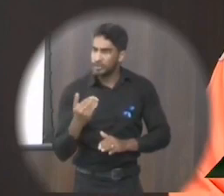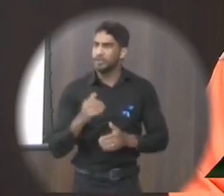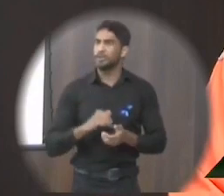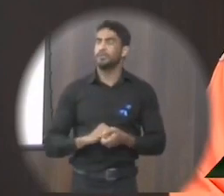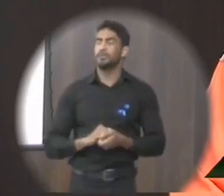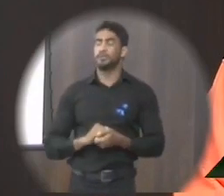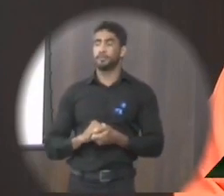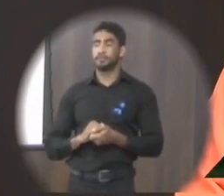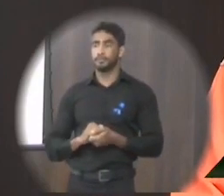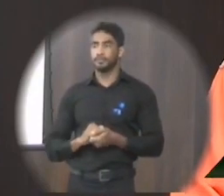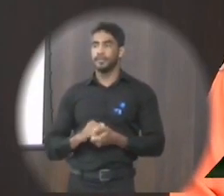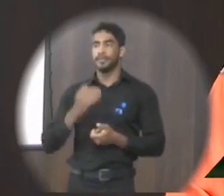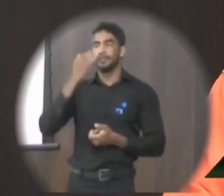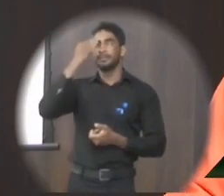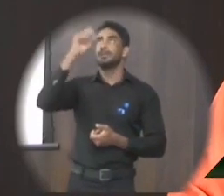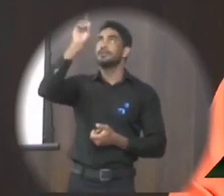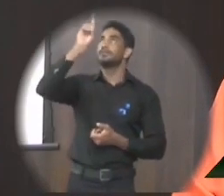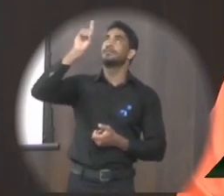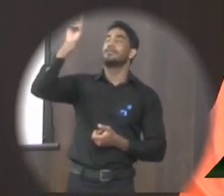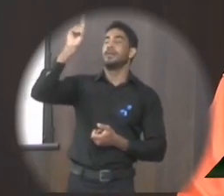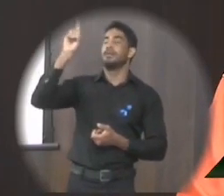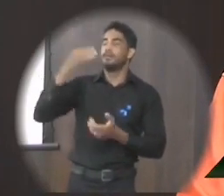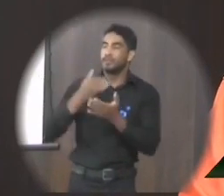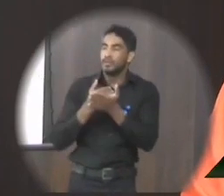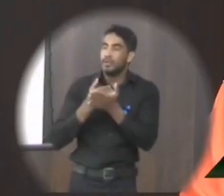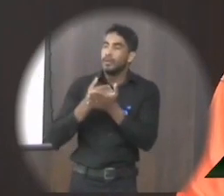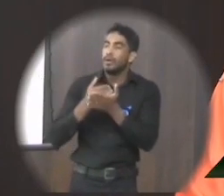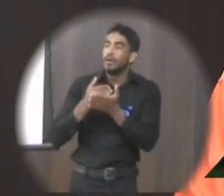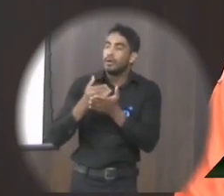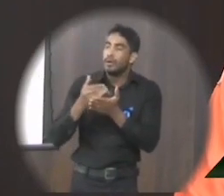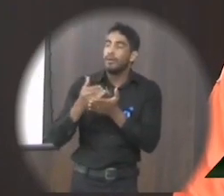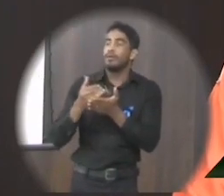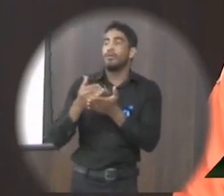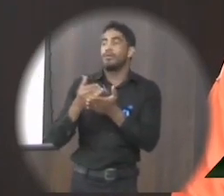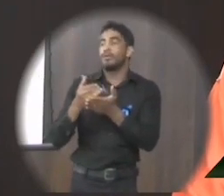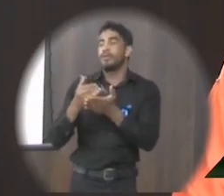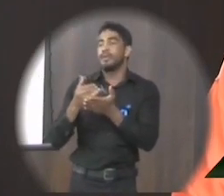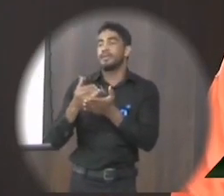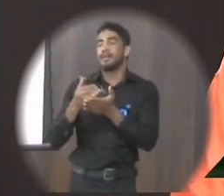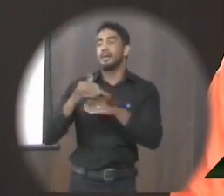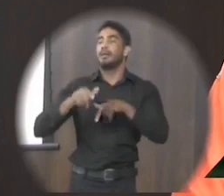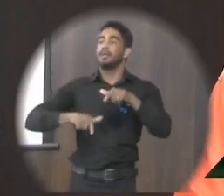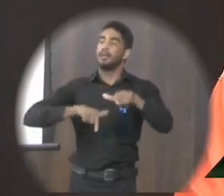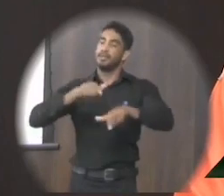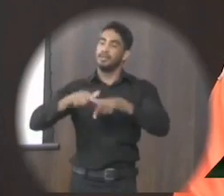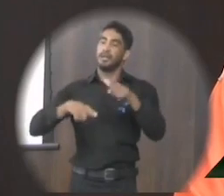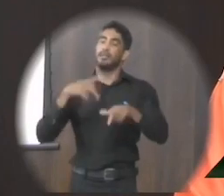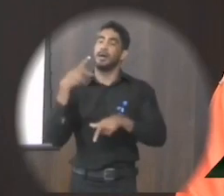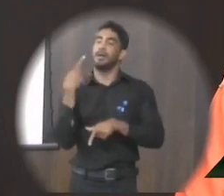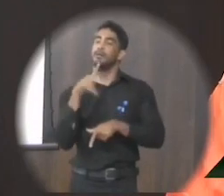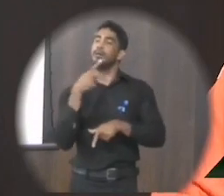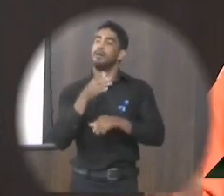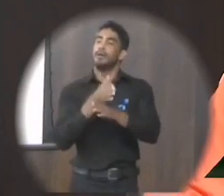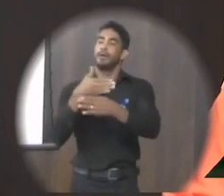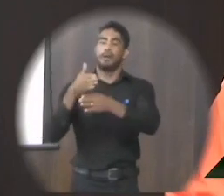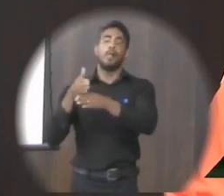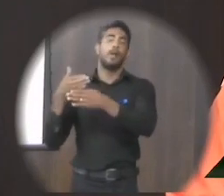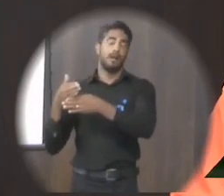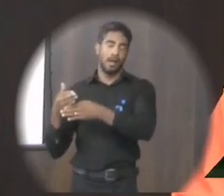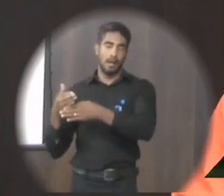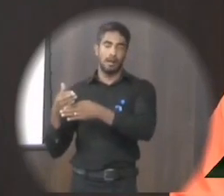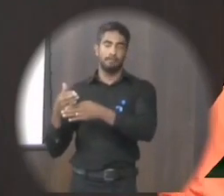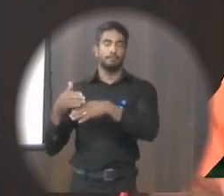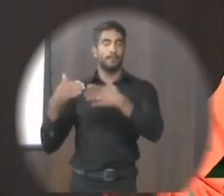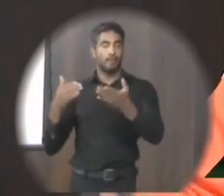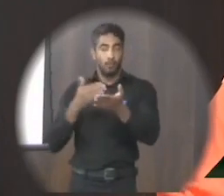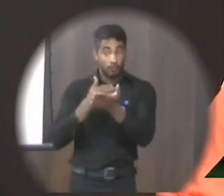e se Deus quiser, nós iremos começar essa obra lá. E a intenção do comando, com o início